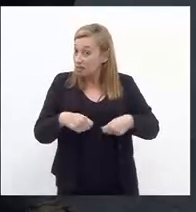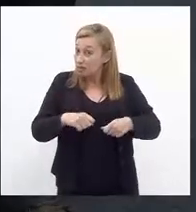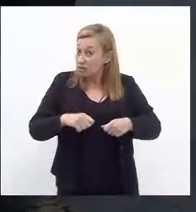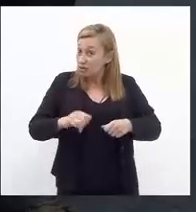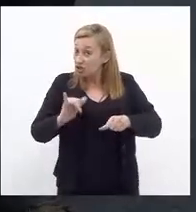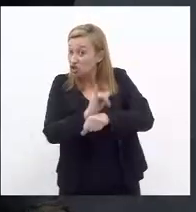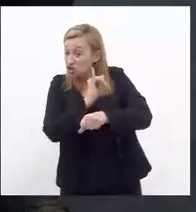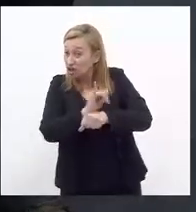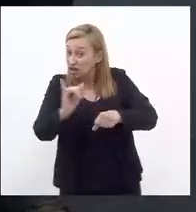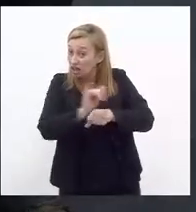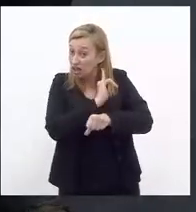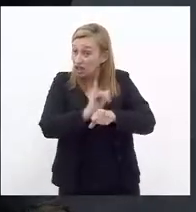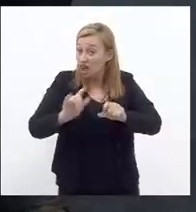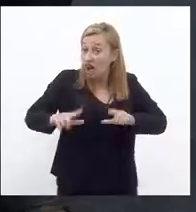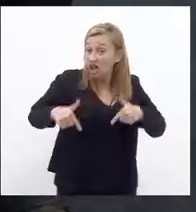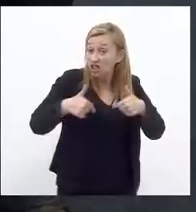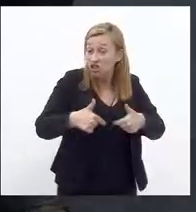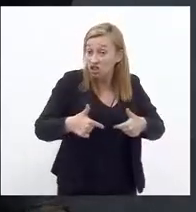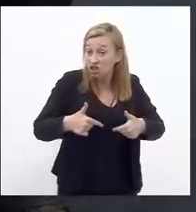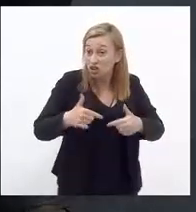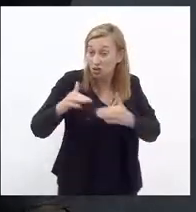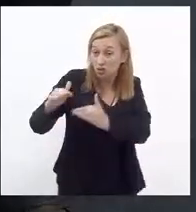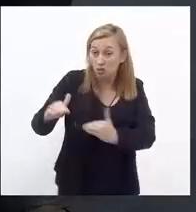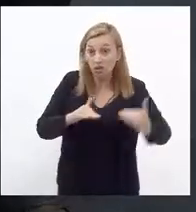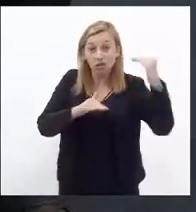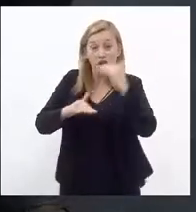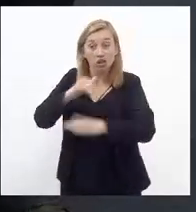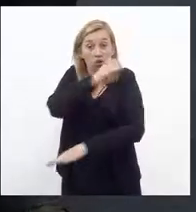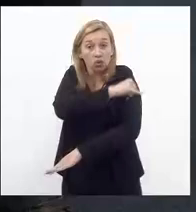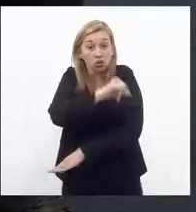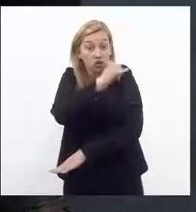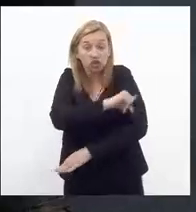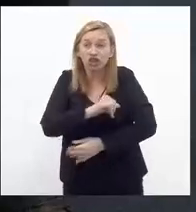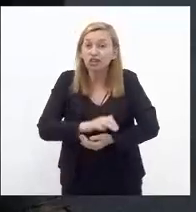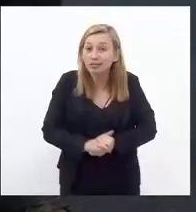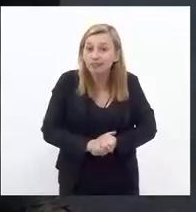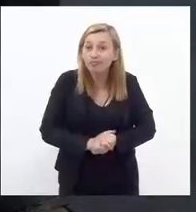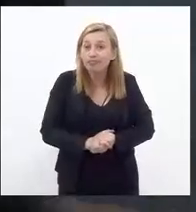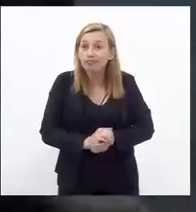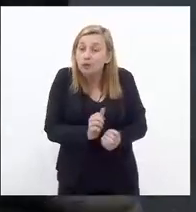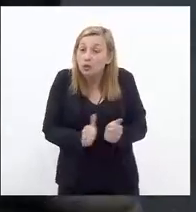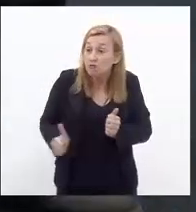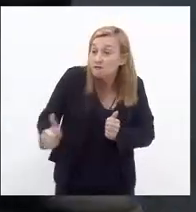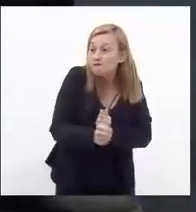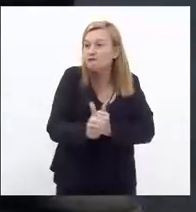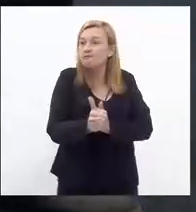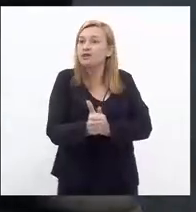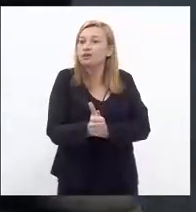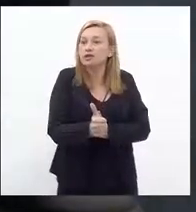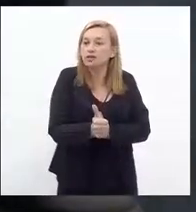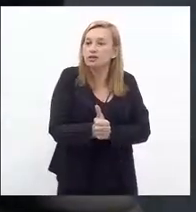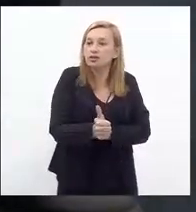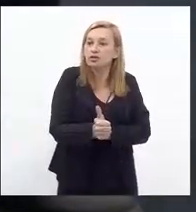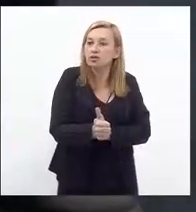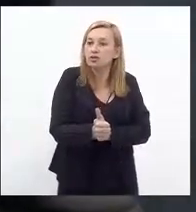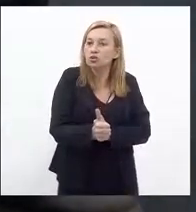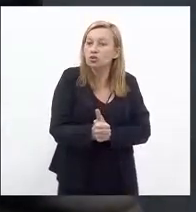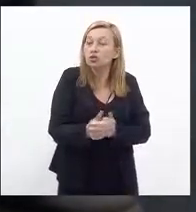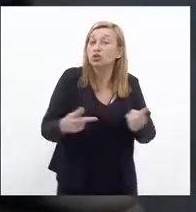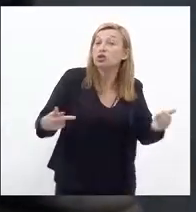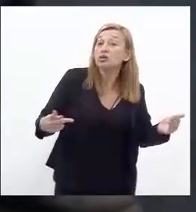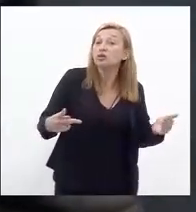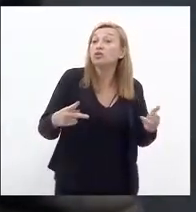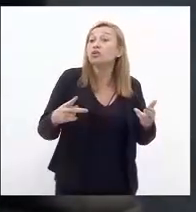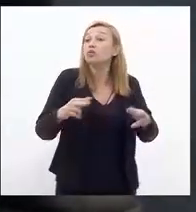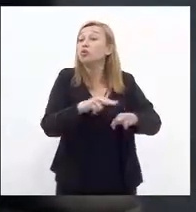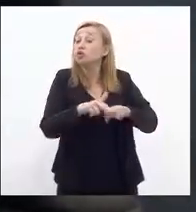drásticas de soberania do Rio de Janeiro de enfrentamento ao que levou o Rio